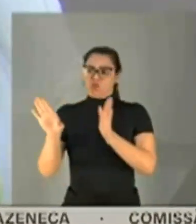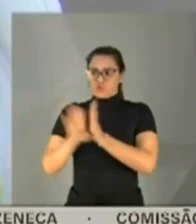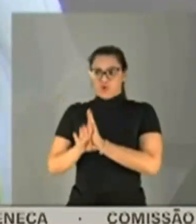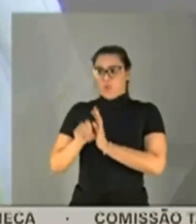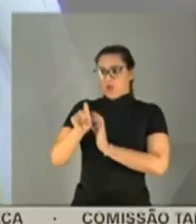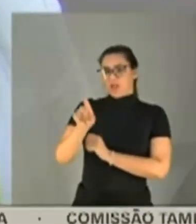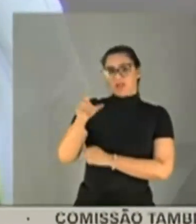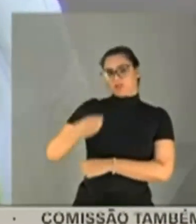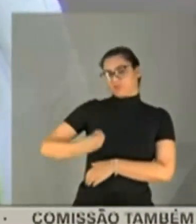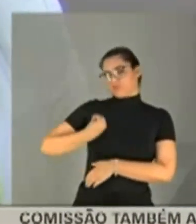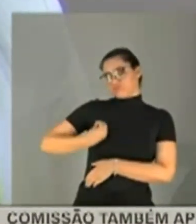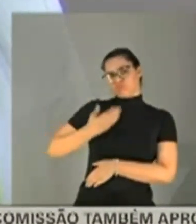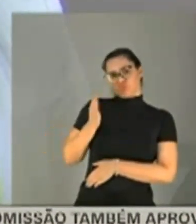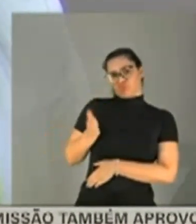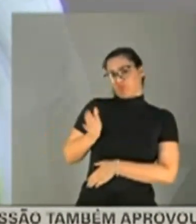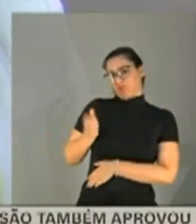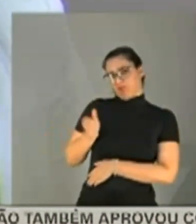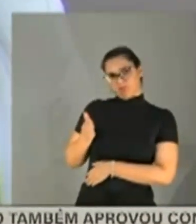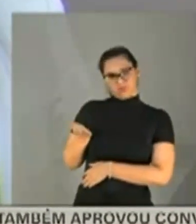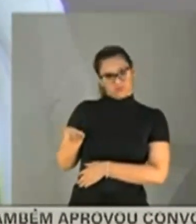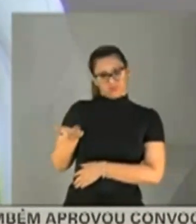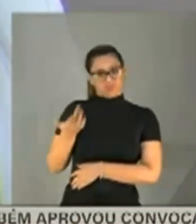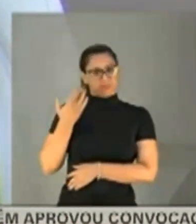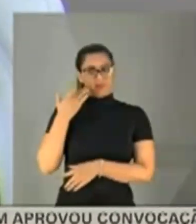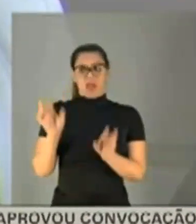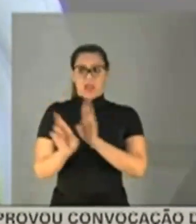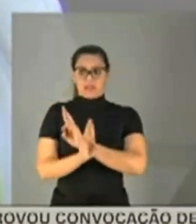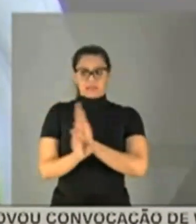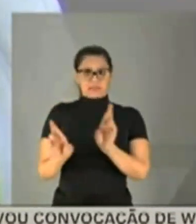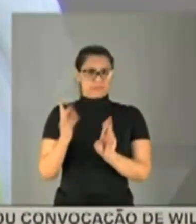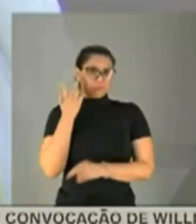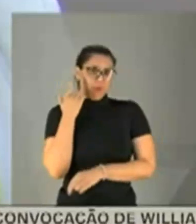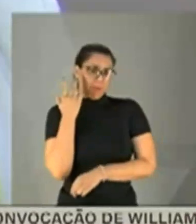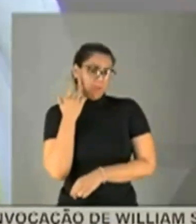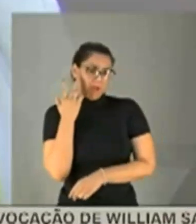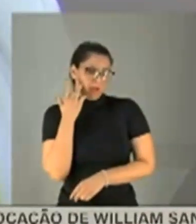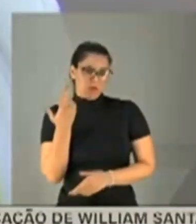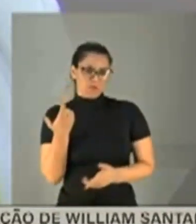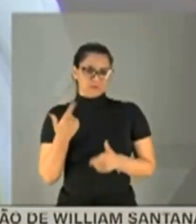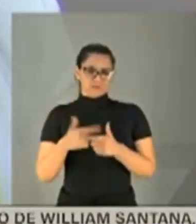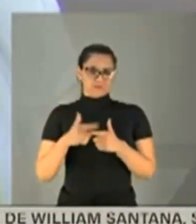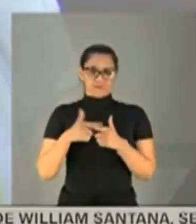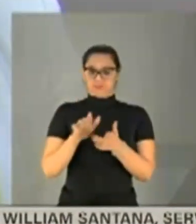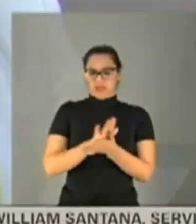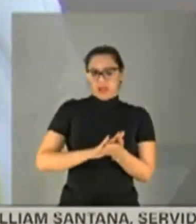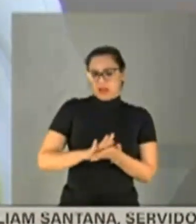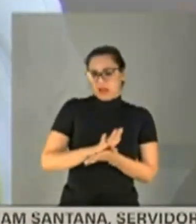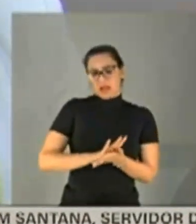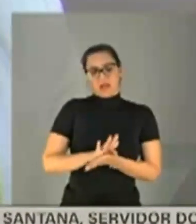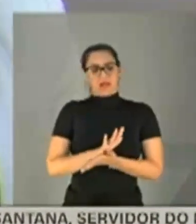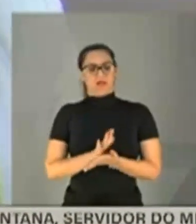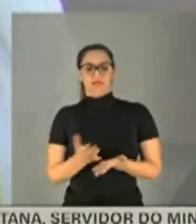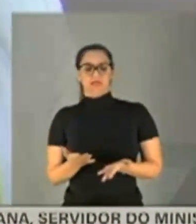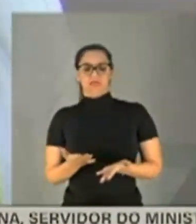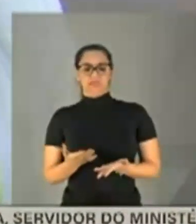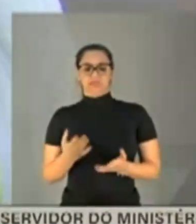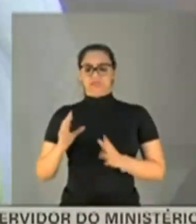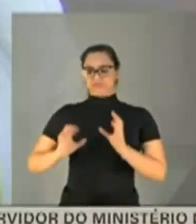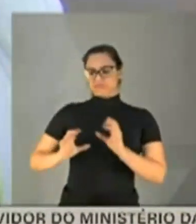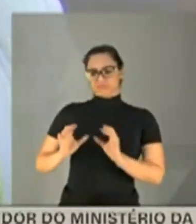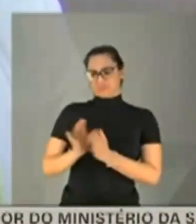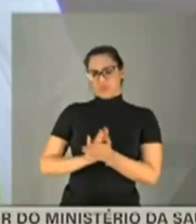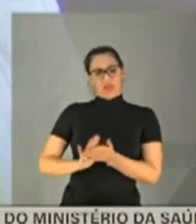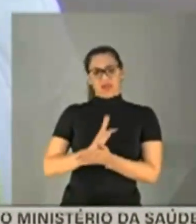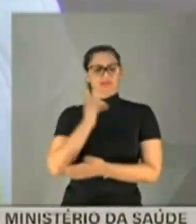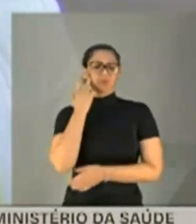ocupava esse cargo. E a relação era normal. Nenhum problema, nenhuma animosidade, nada. Uma